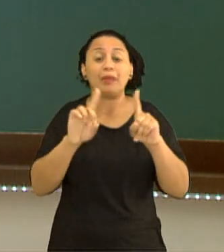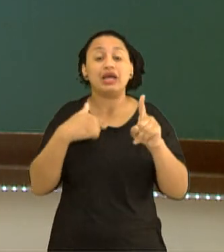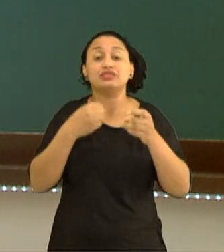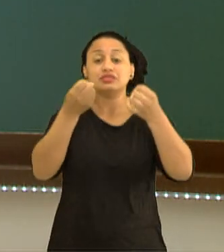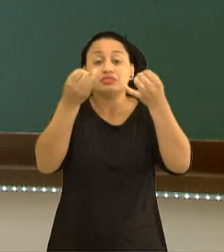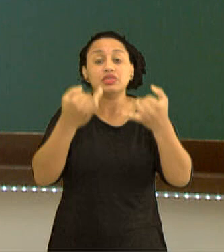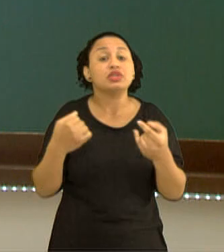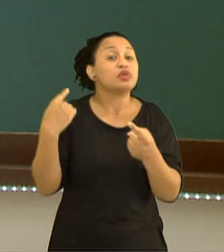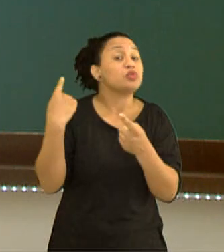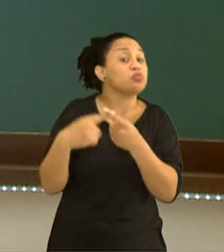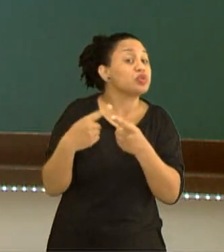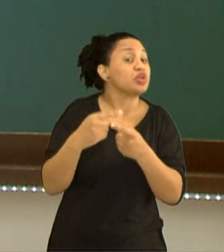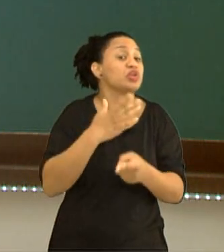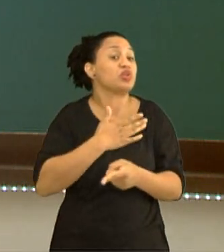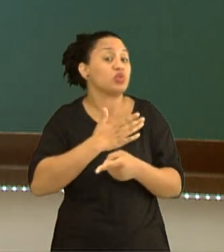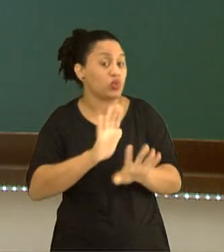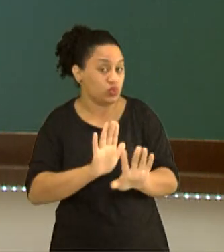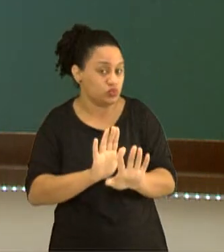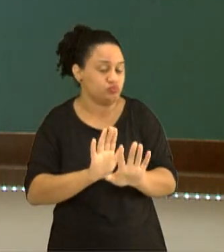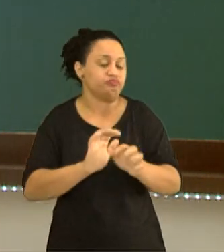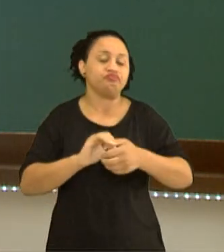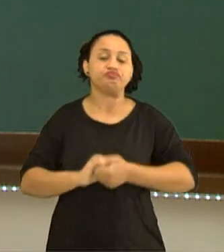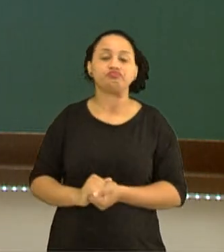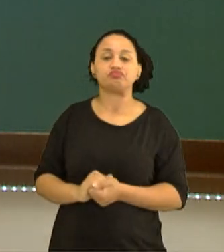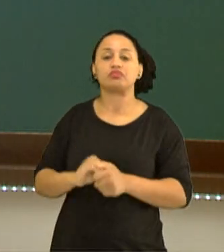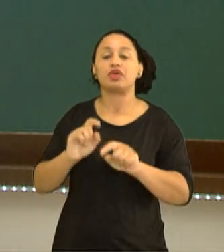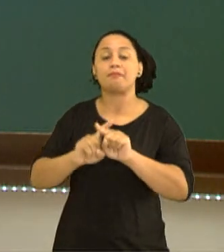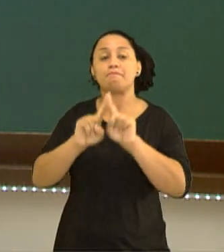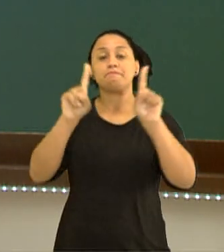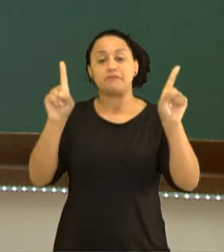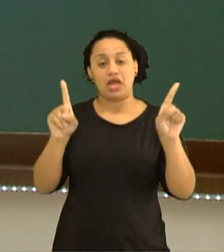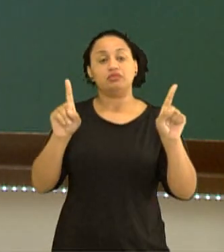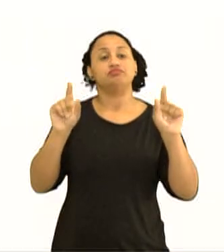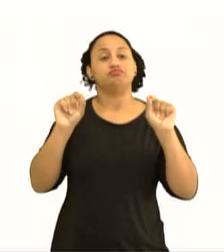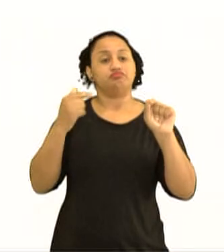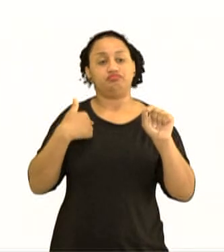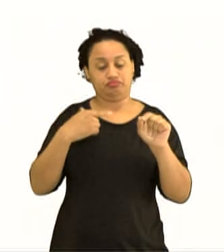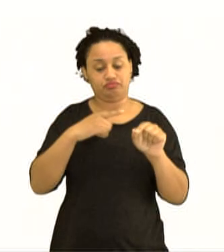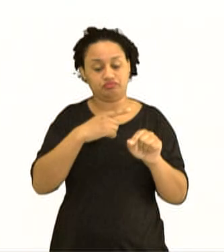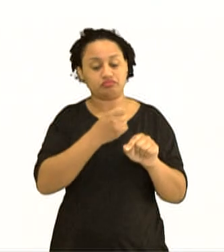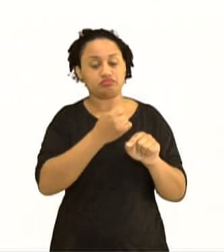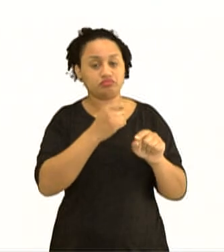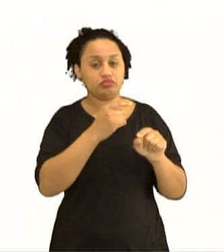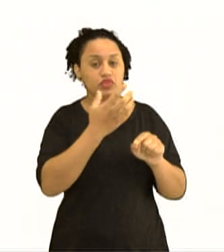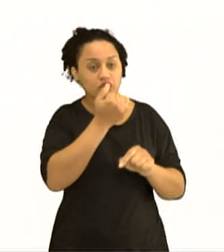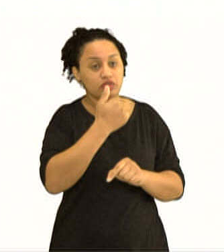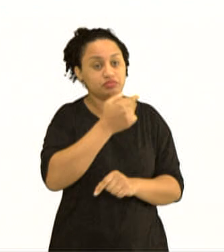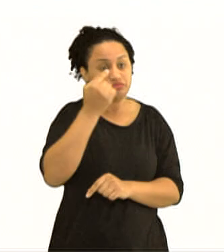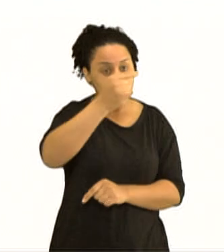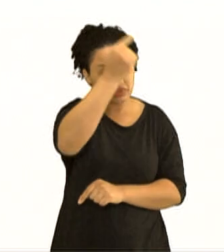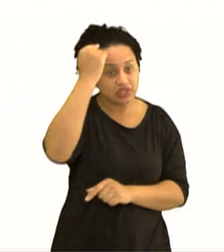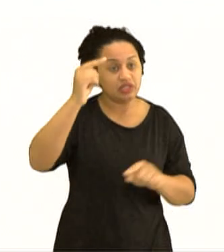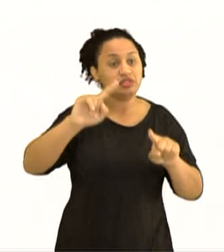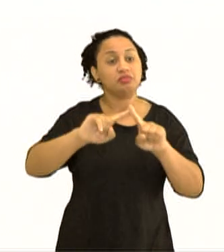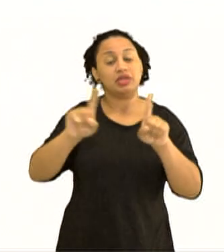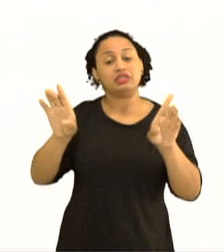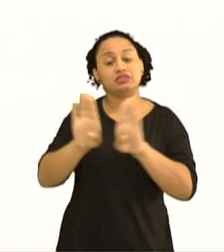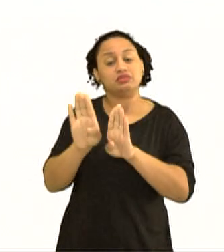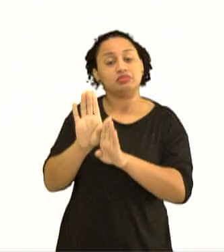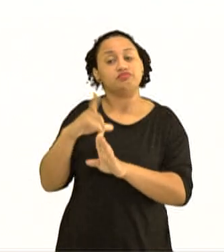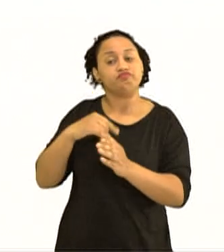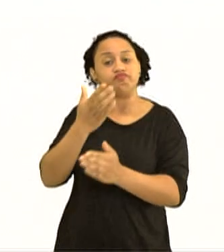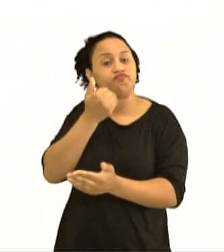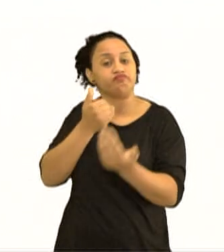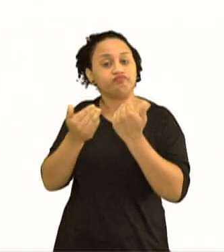que você não gosta desse alimento. Bem, então, além dos alimentos sagrados, existem aqueles que são proibidos em